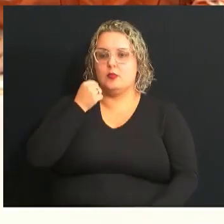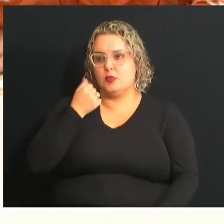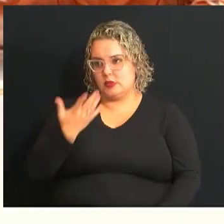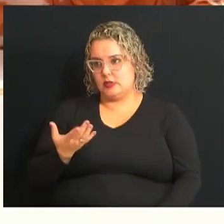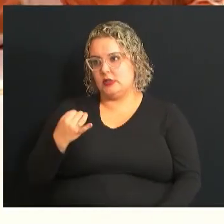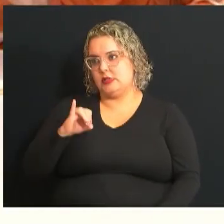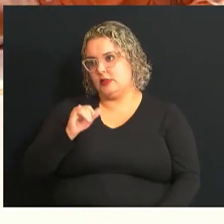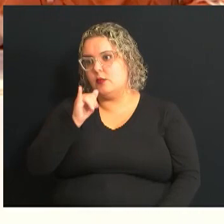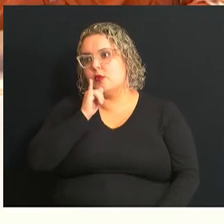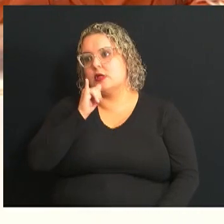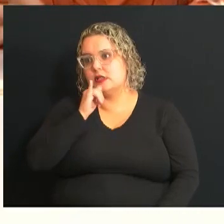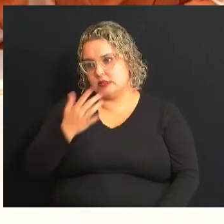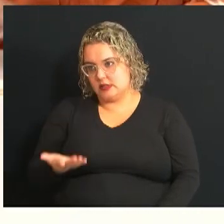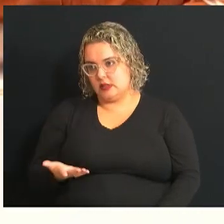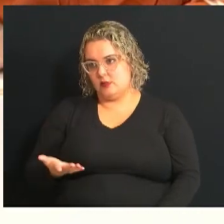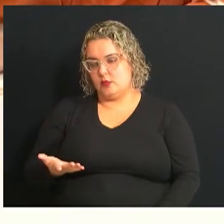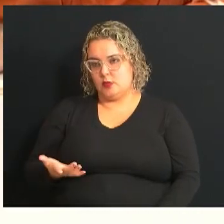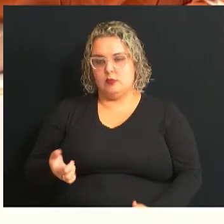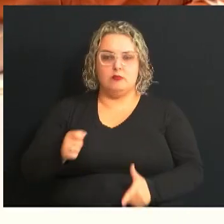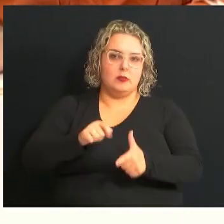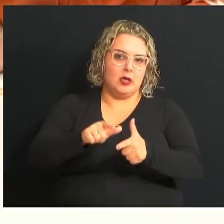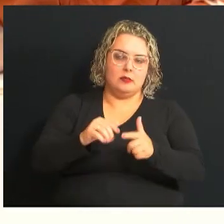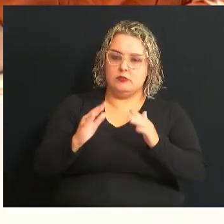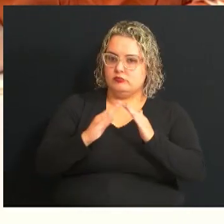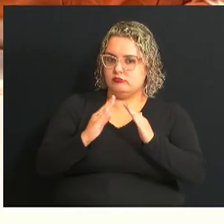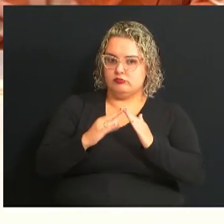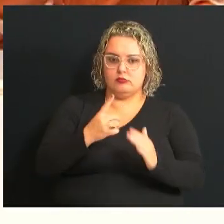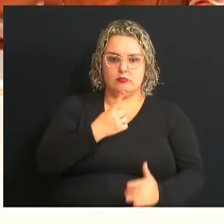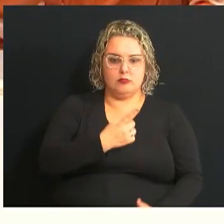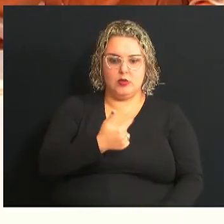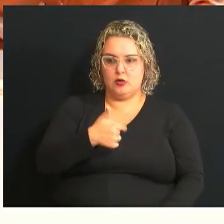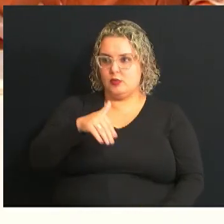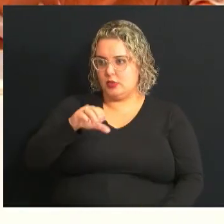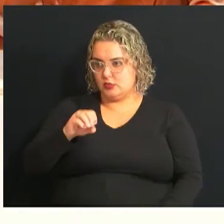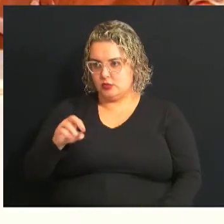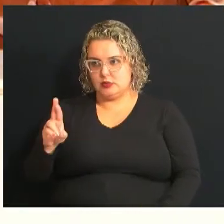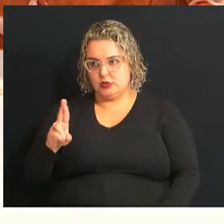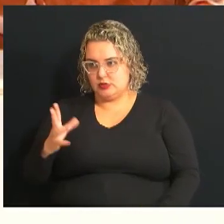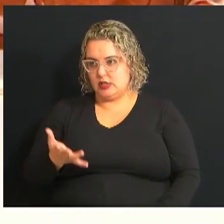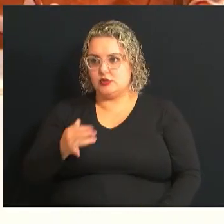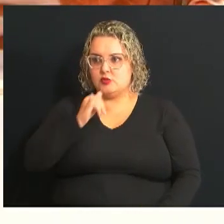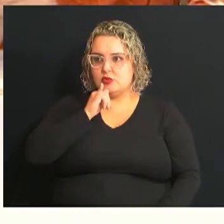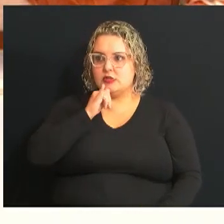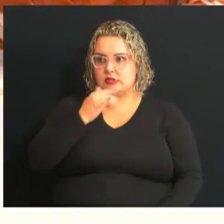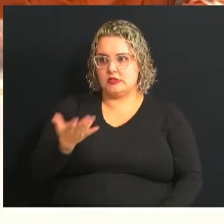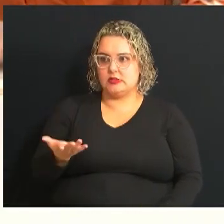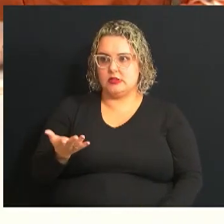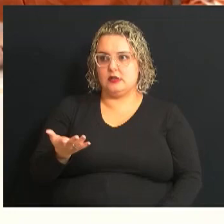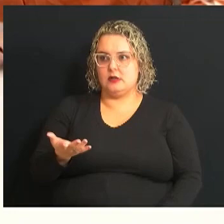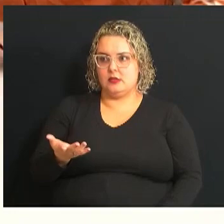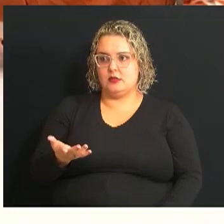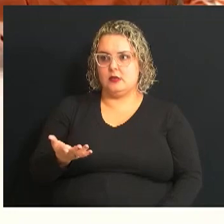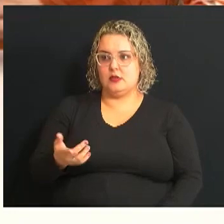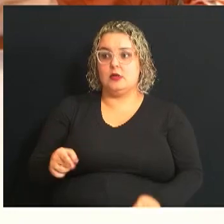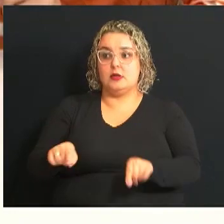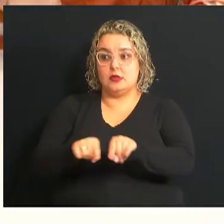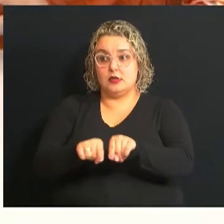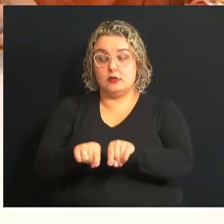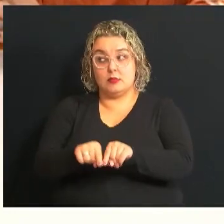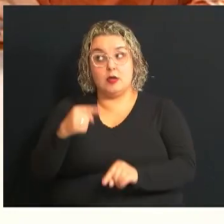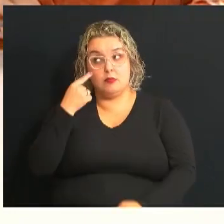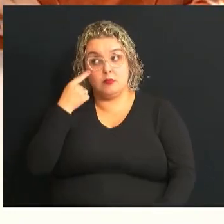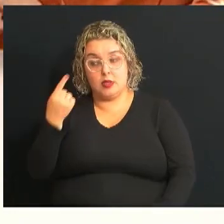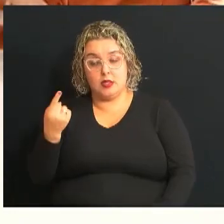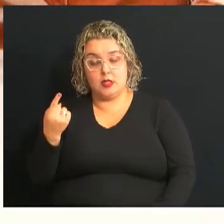exemplo, alugar uma casa no valor de R$ 1.200 e, ao mesmo tempo, eu penso nessa questão